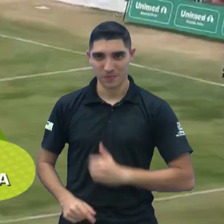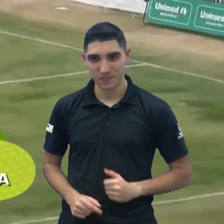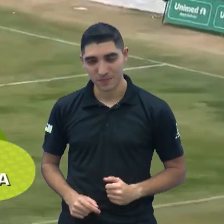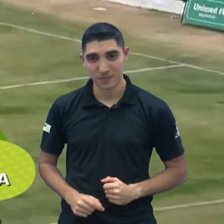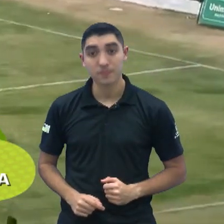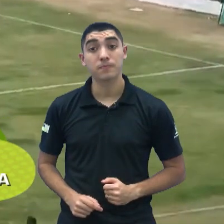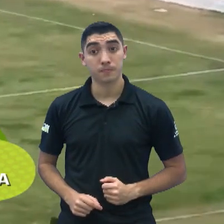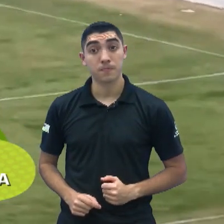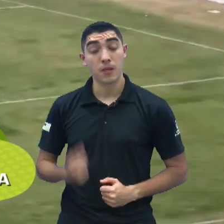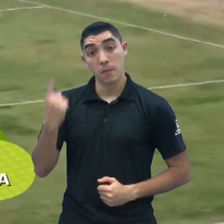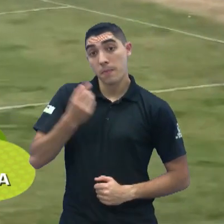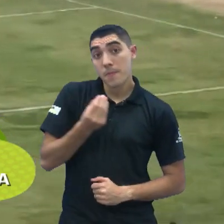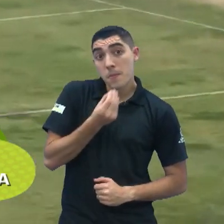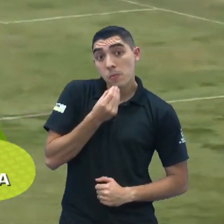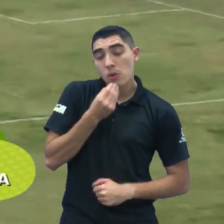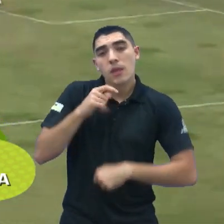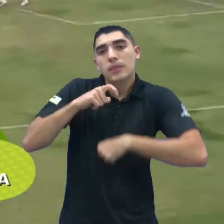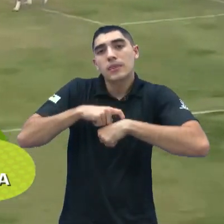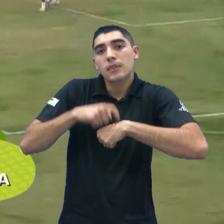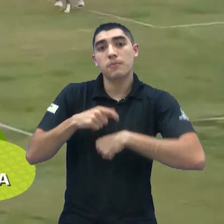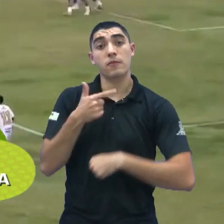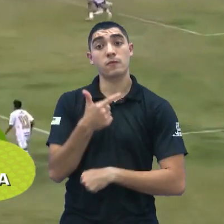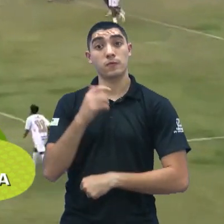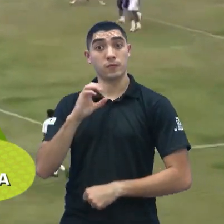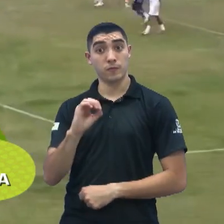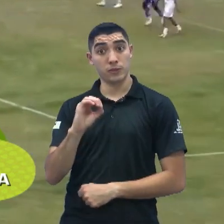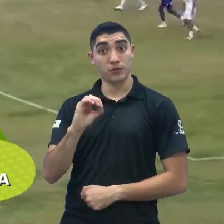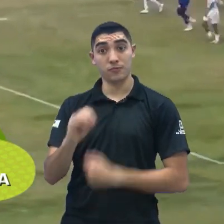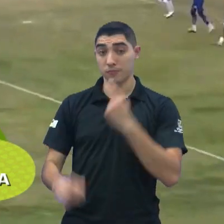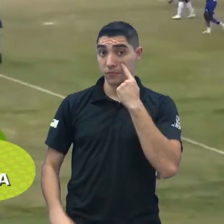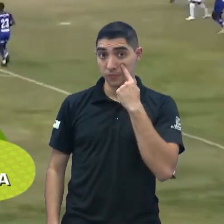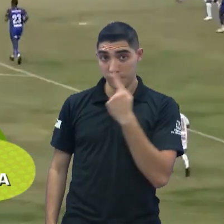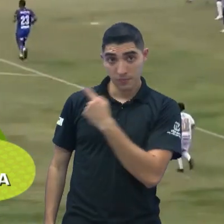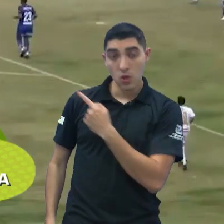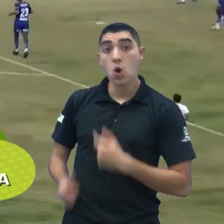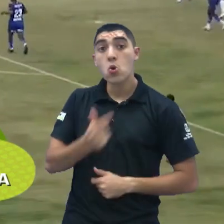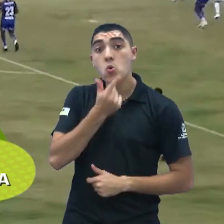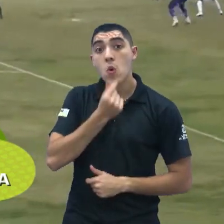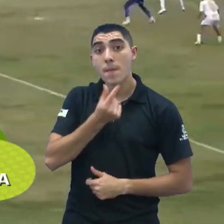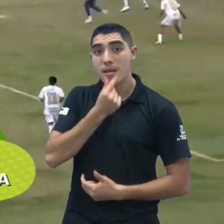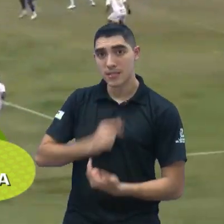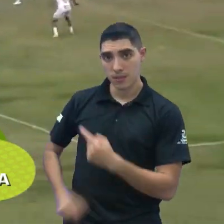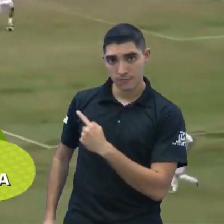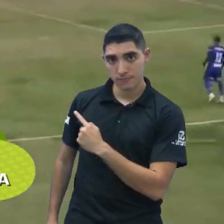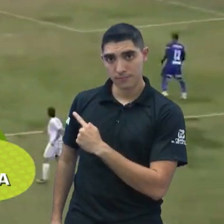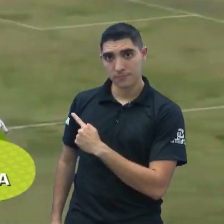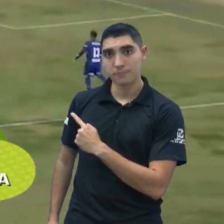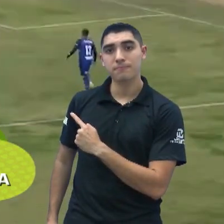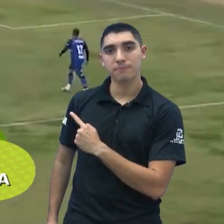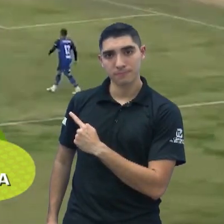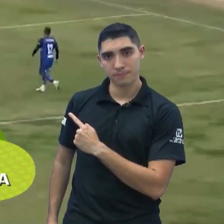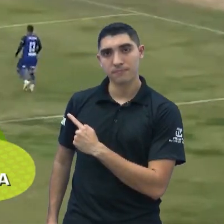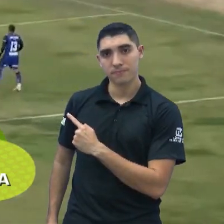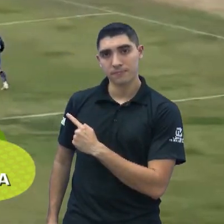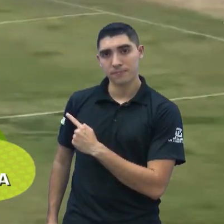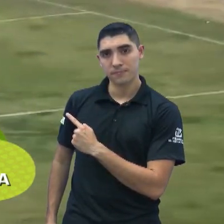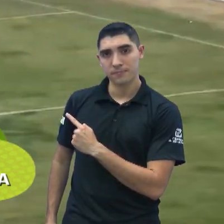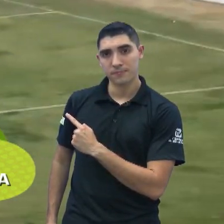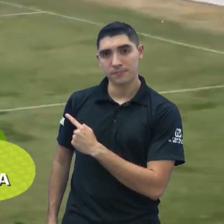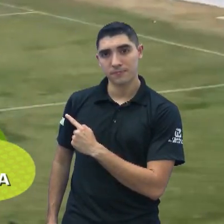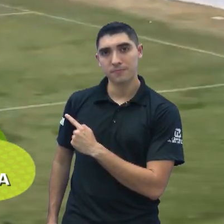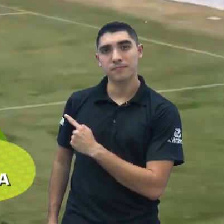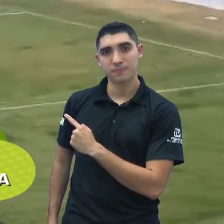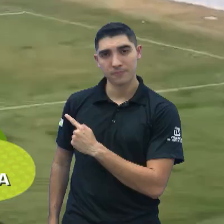chance do jogo só saiu aos 20 do primeiro tempo e foi para o Comercial. Alex Silvério encheu o pé para dentro da área. Felipe